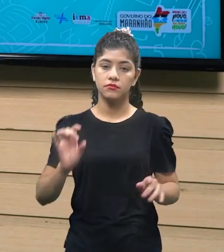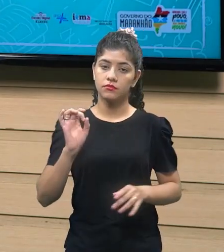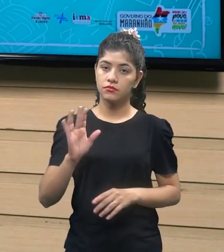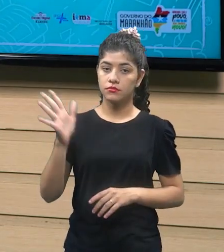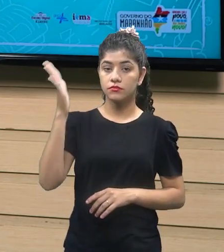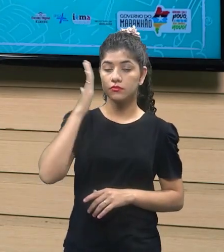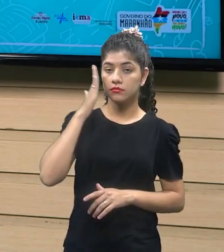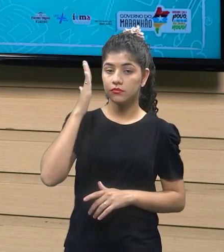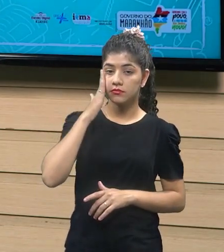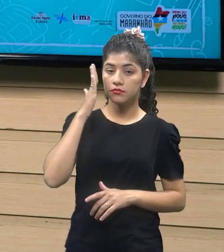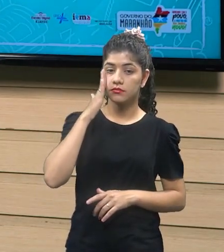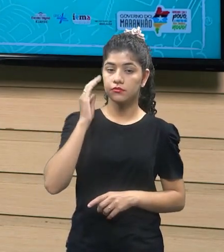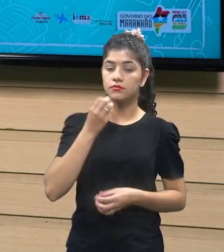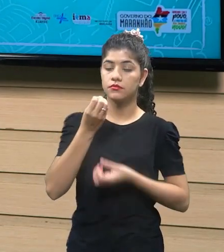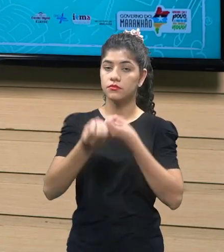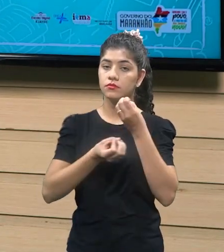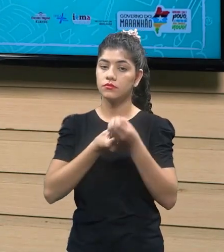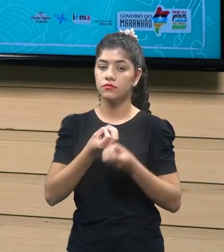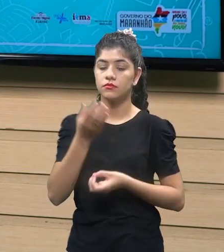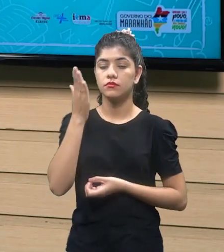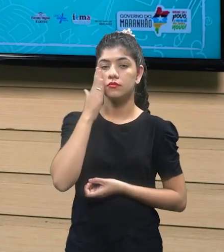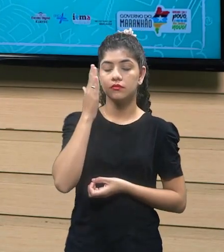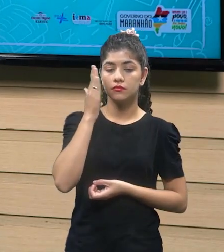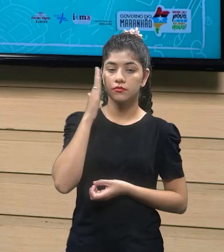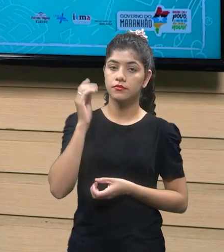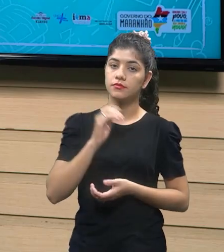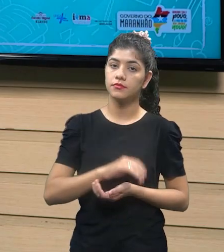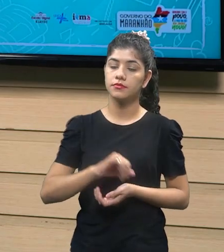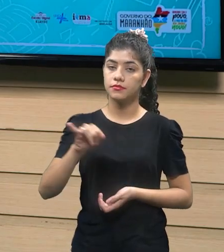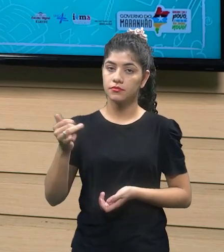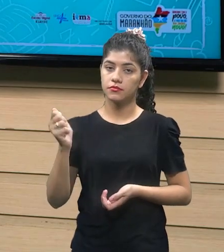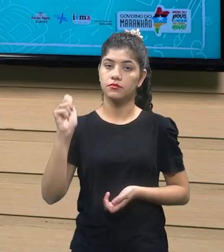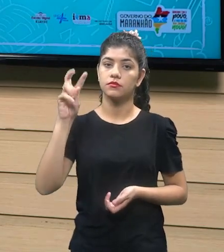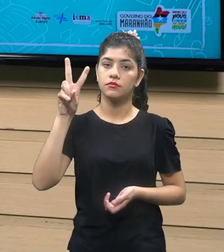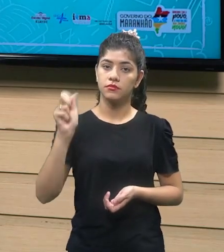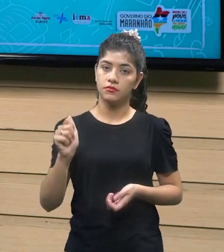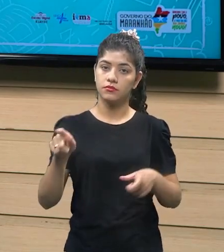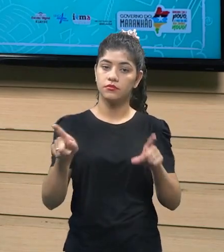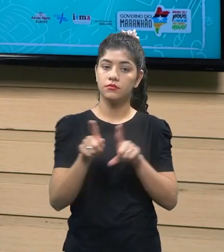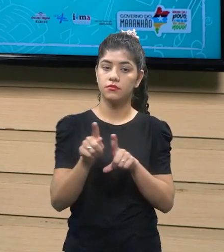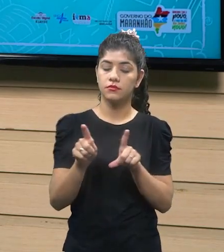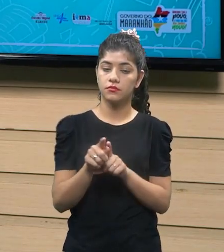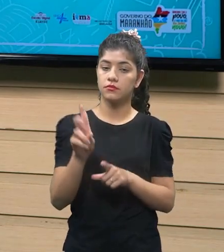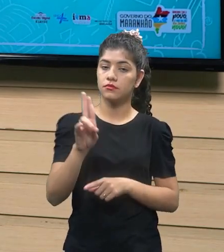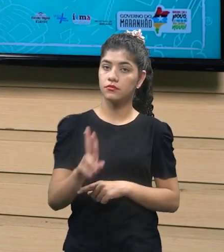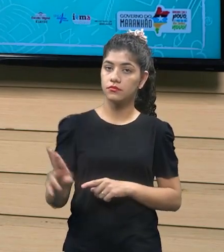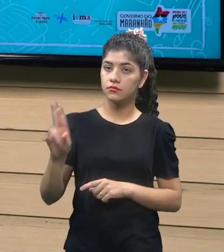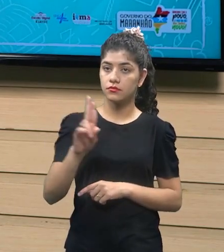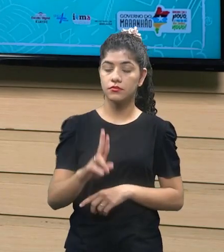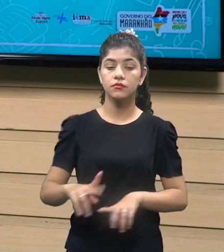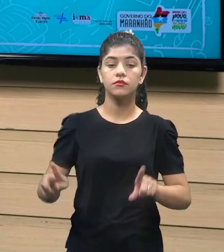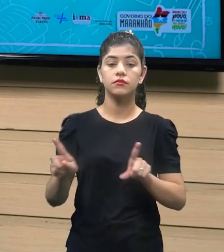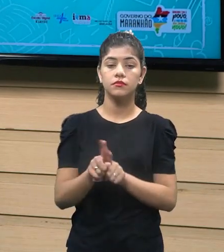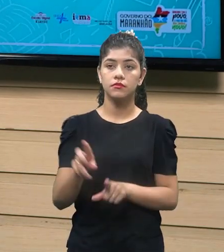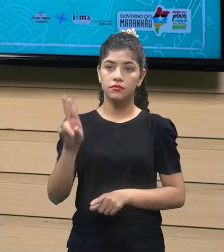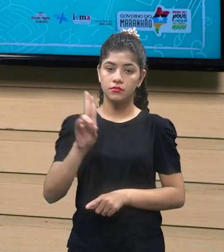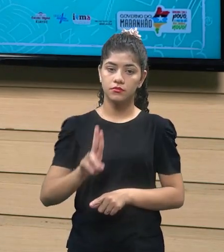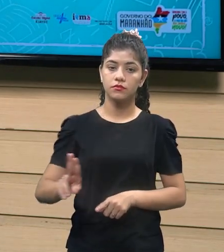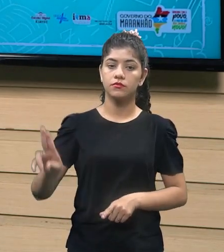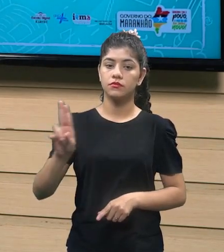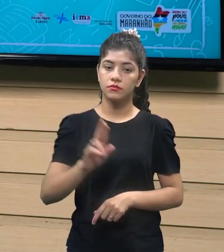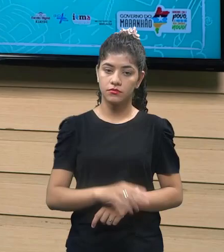com o entendimento, é só com a forma de você entender o Java e aplicar ele. Ele realmente tem uma